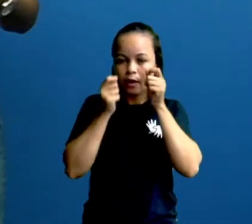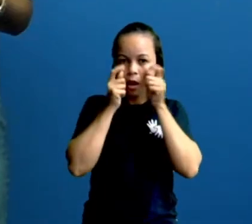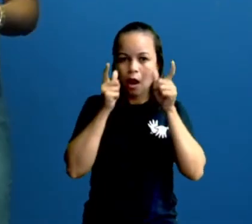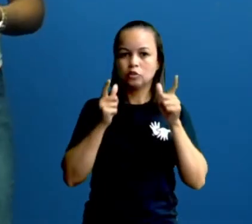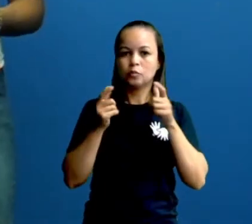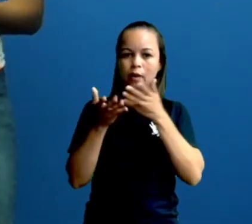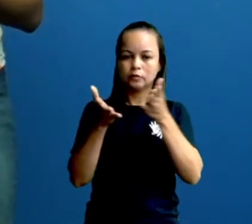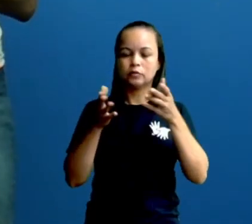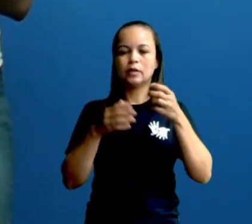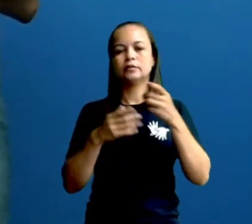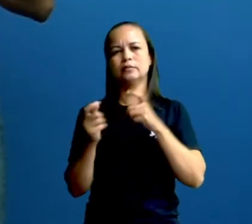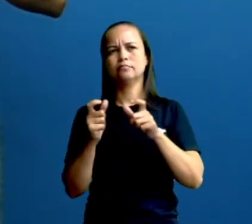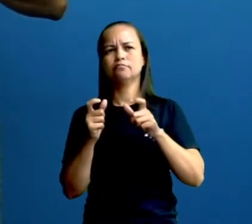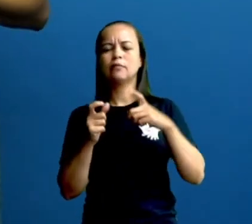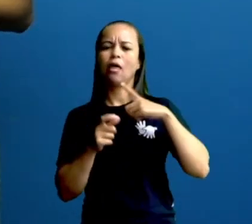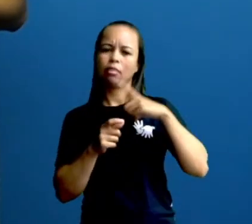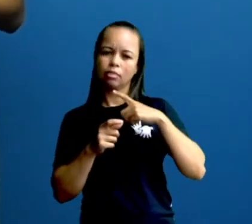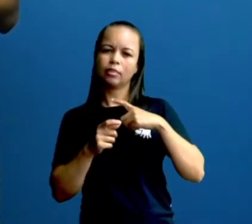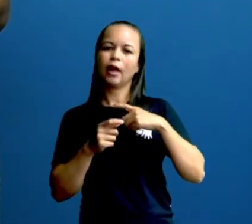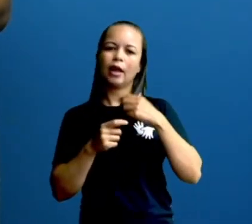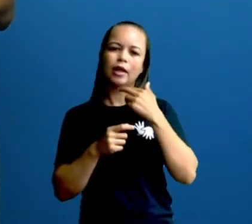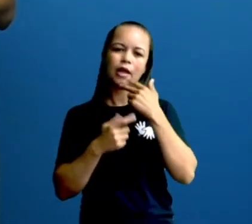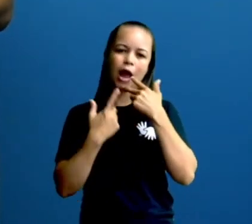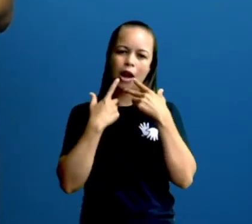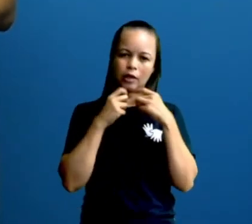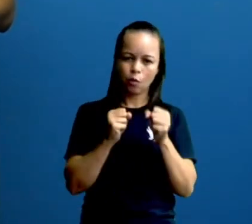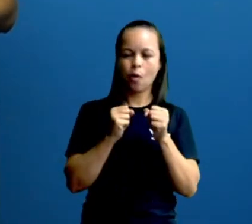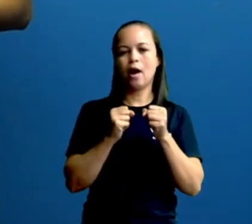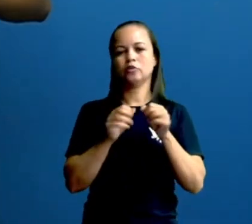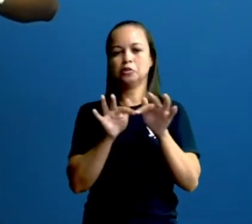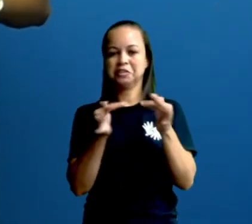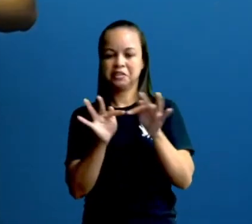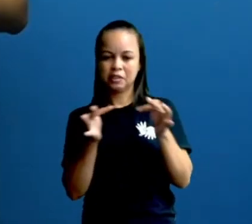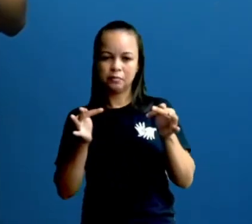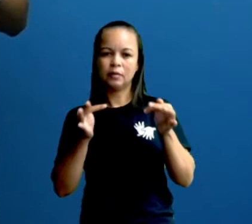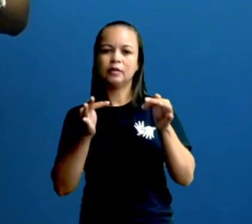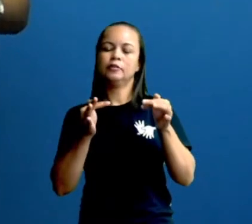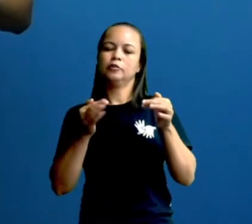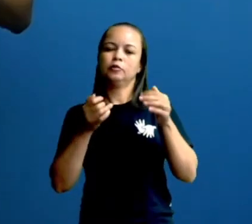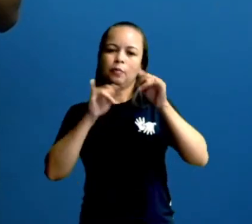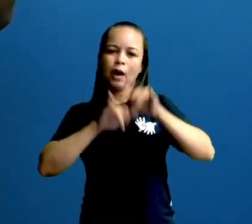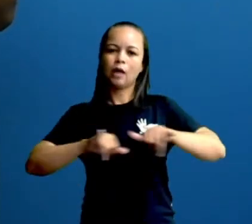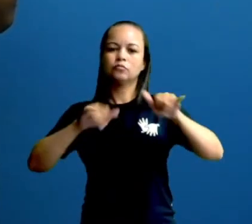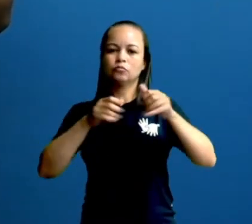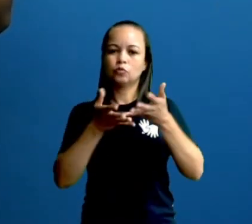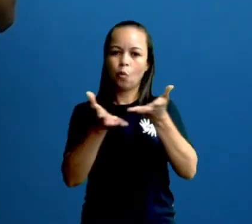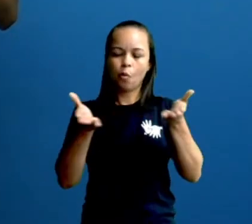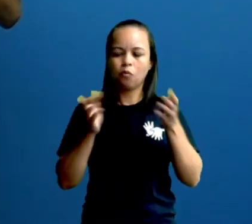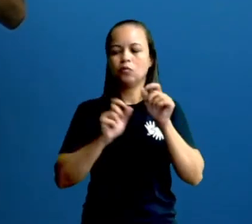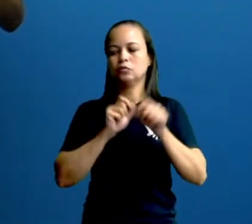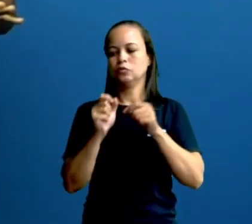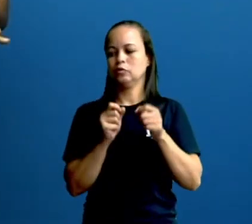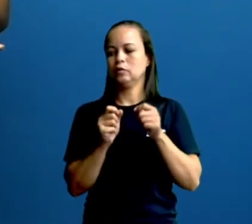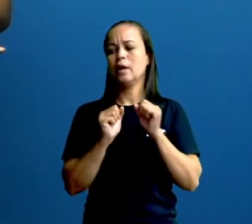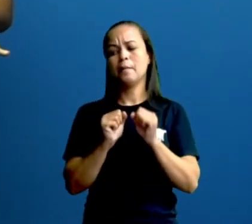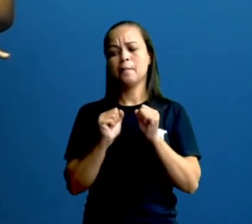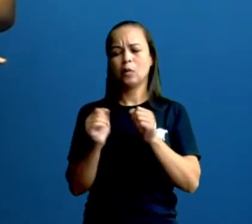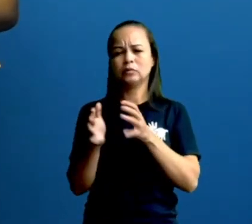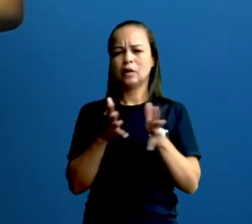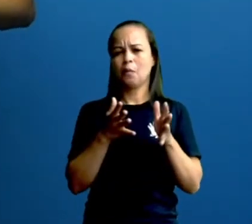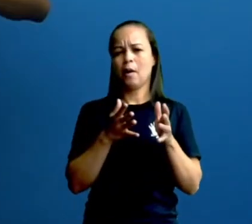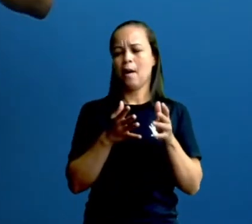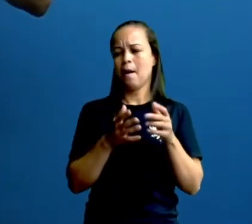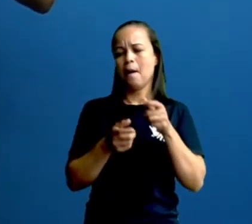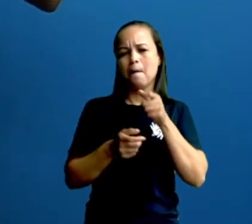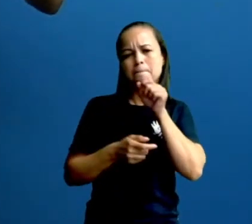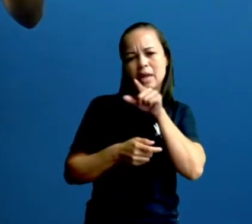uma linguagem simples, que é a linguagem que tem que ser acessível a todos, e ela traz sempre uma piada sobre algum assunto.